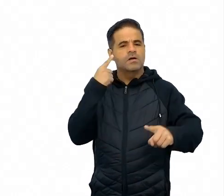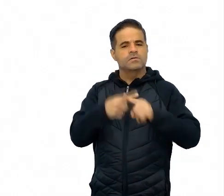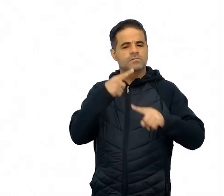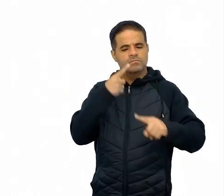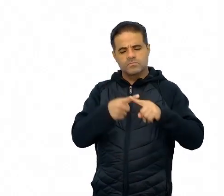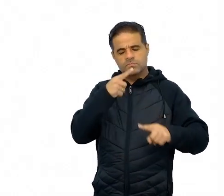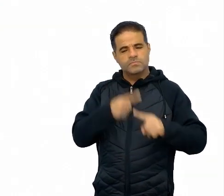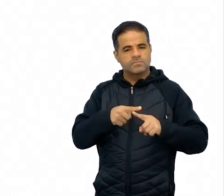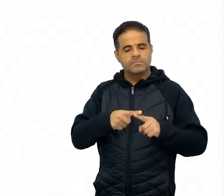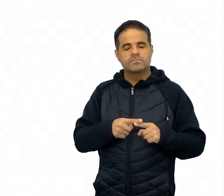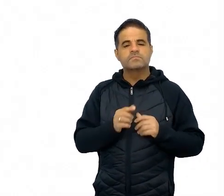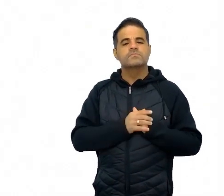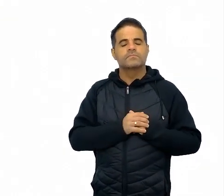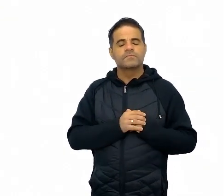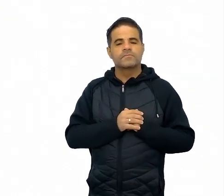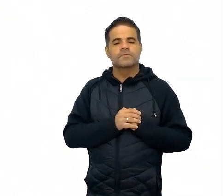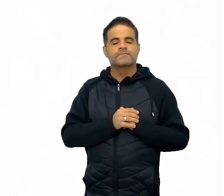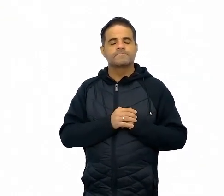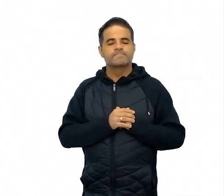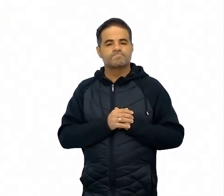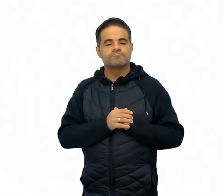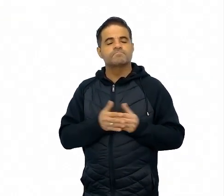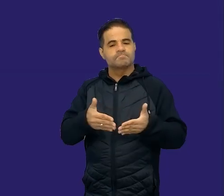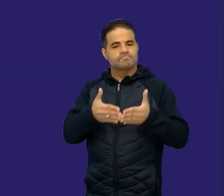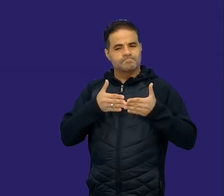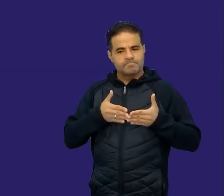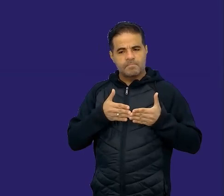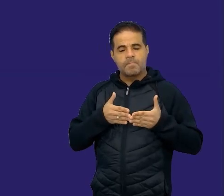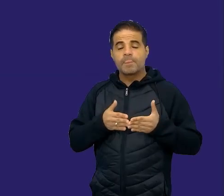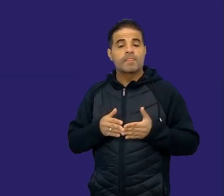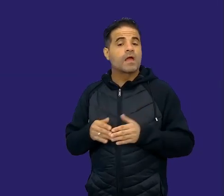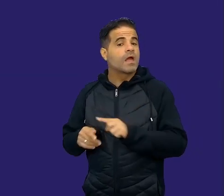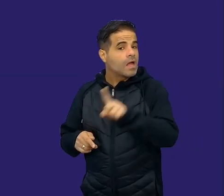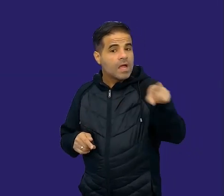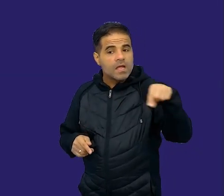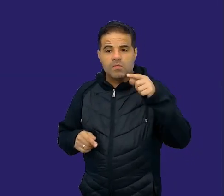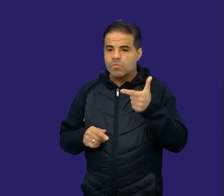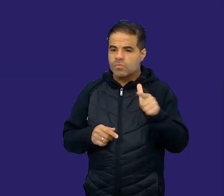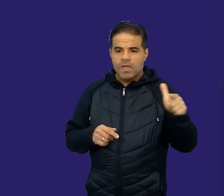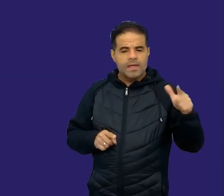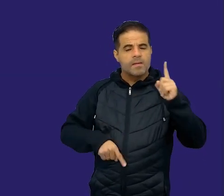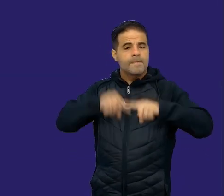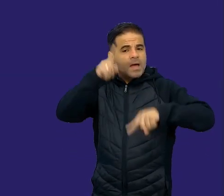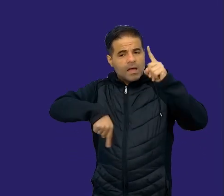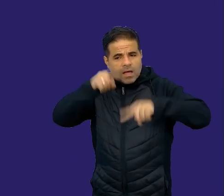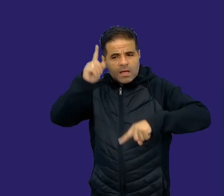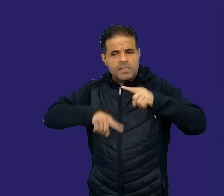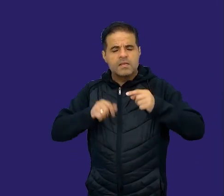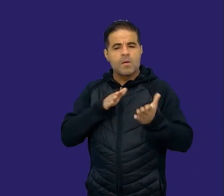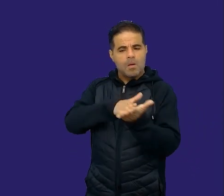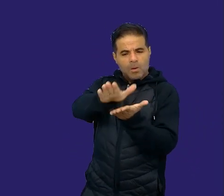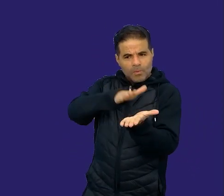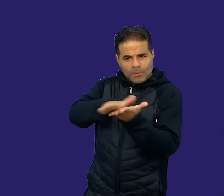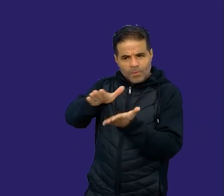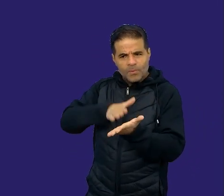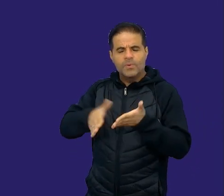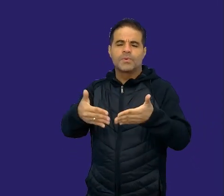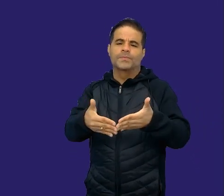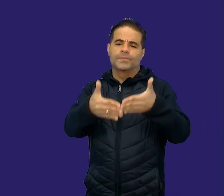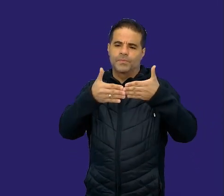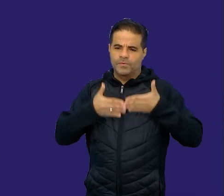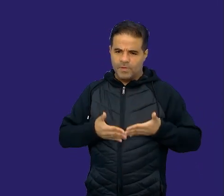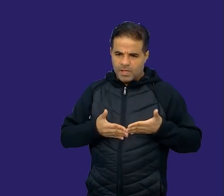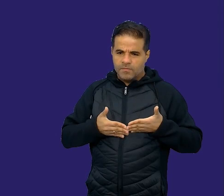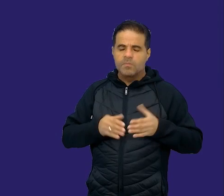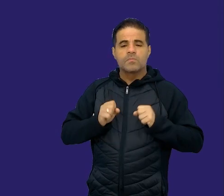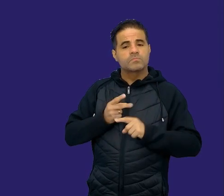tá bom? Então, licença. Quem não tem o material impresso, por gentileza,